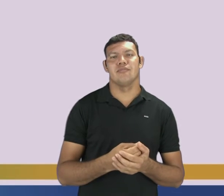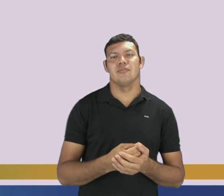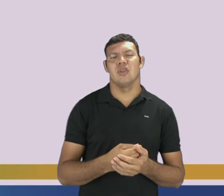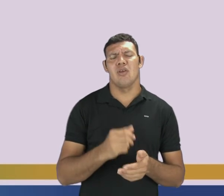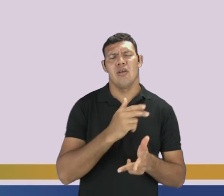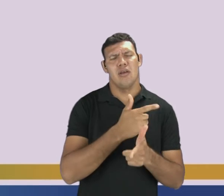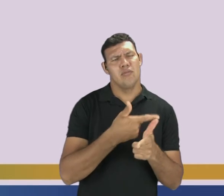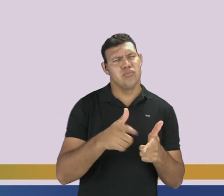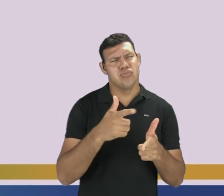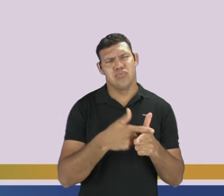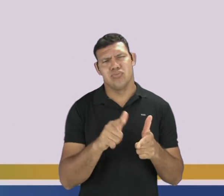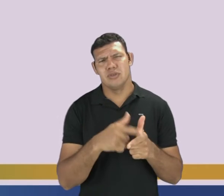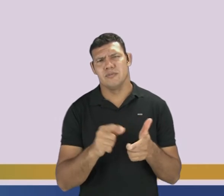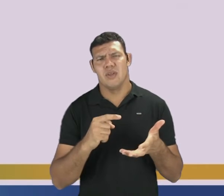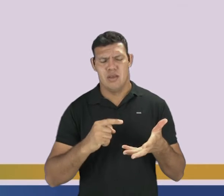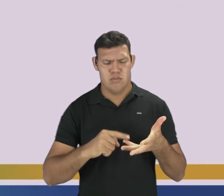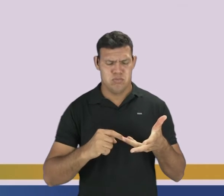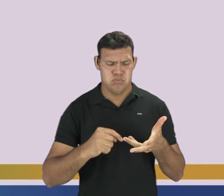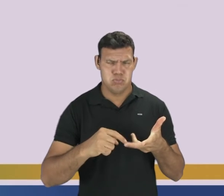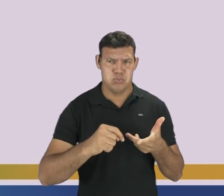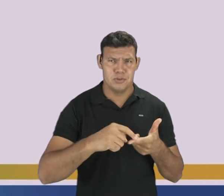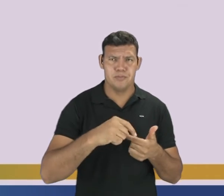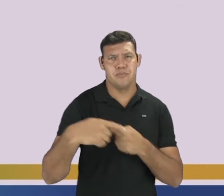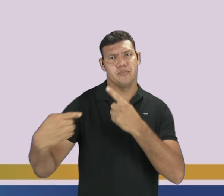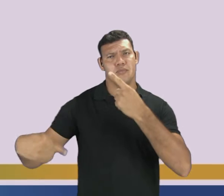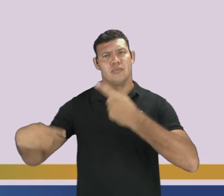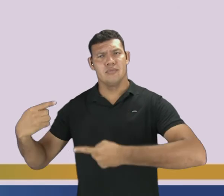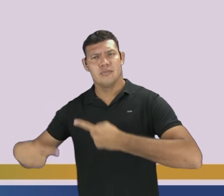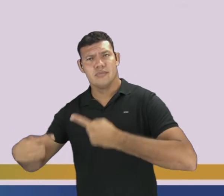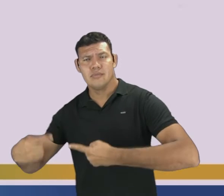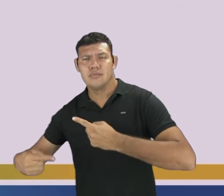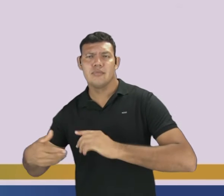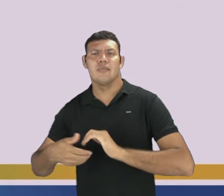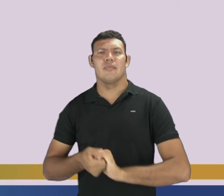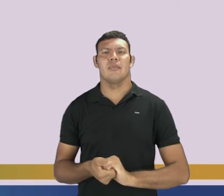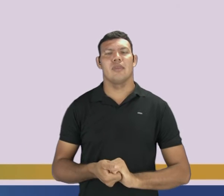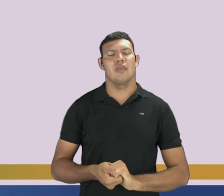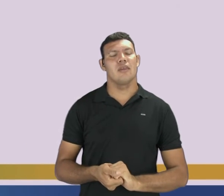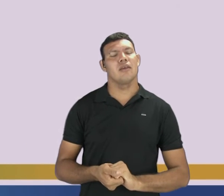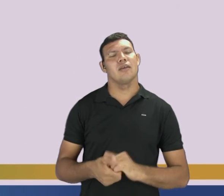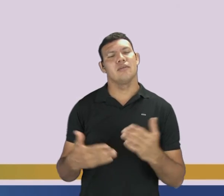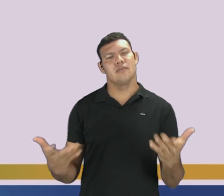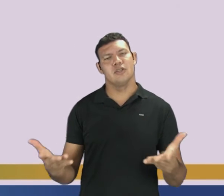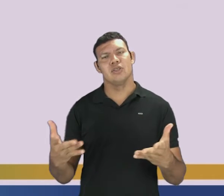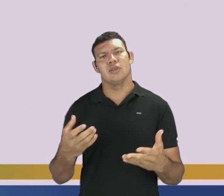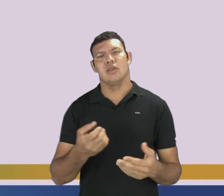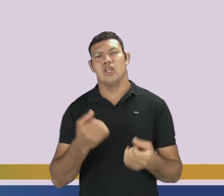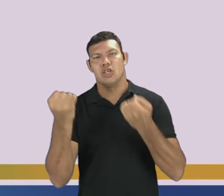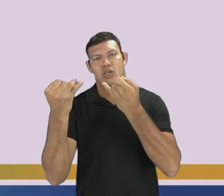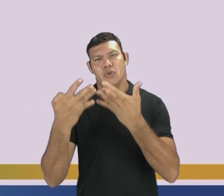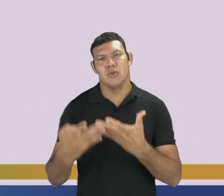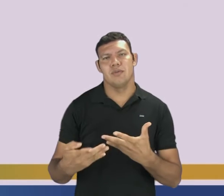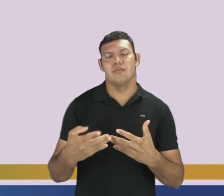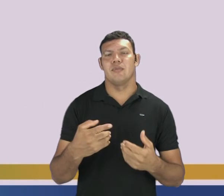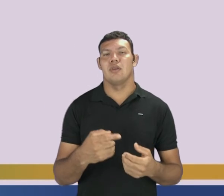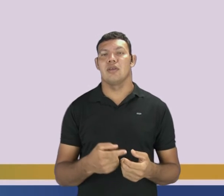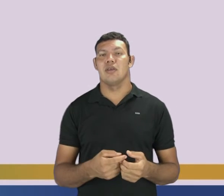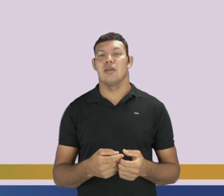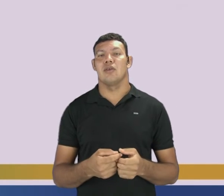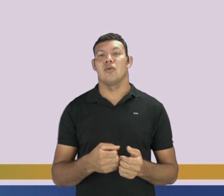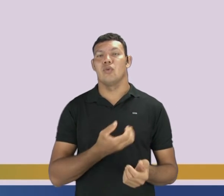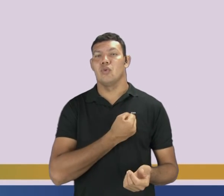vários fatores sociais, vários fatores políticos que divergem, né, dessa densidade demográfica.